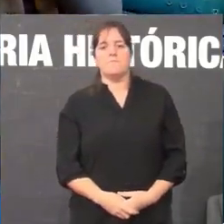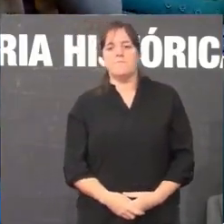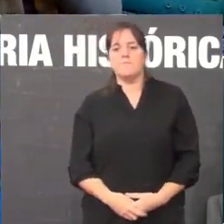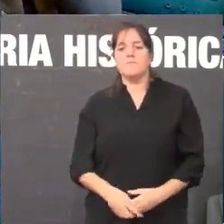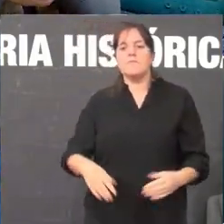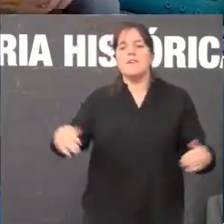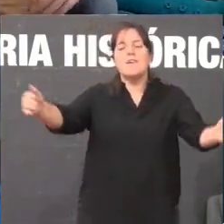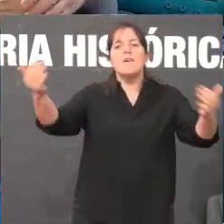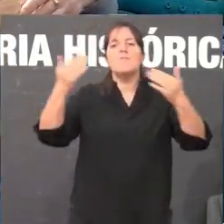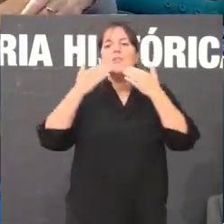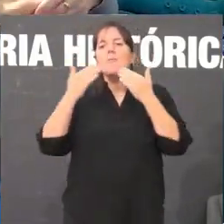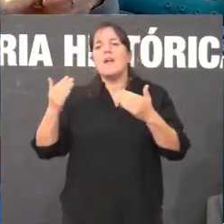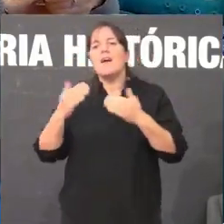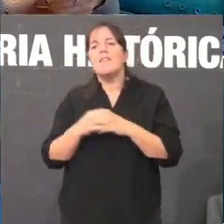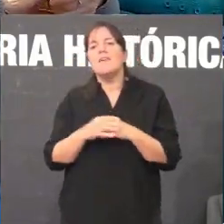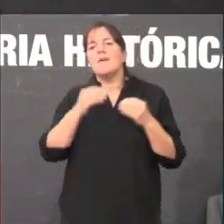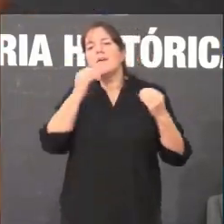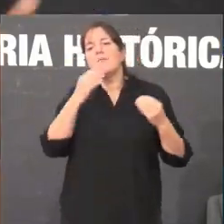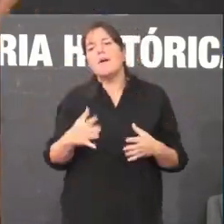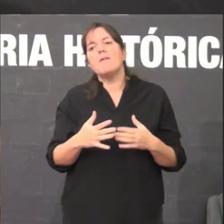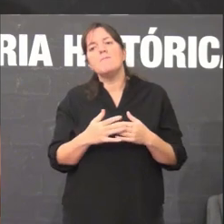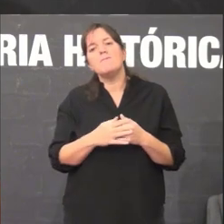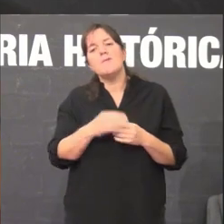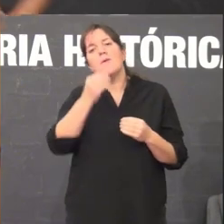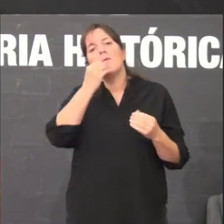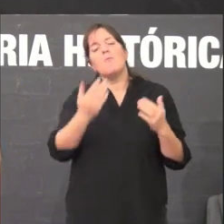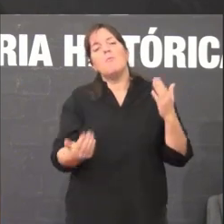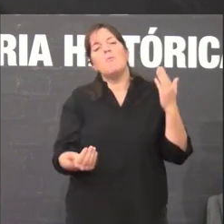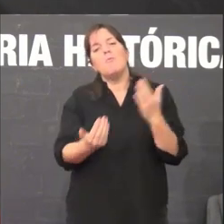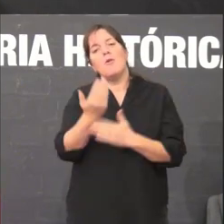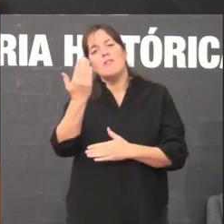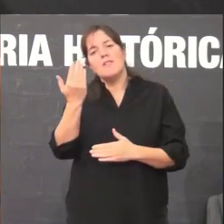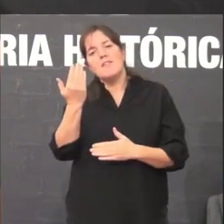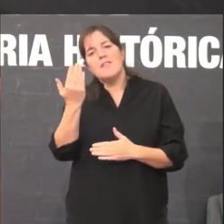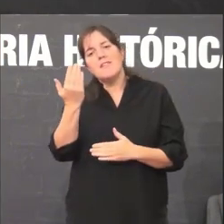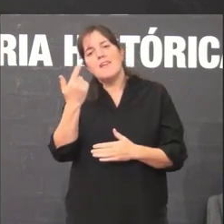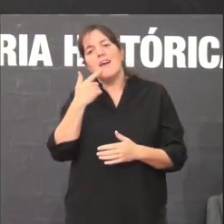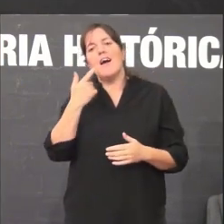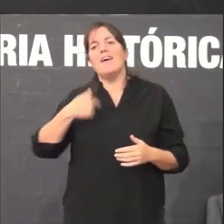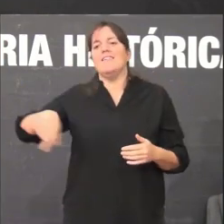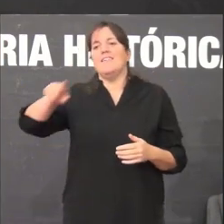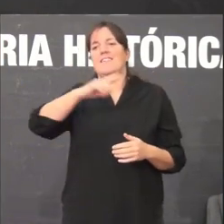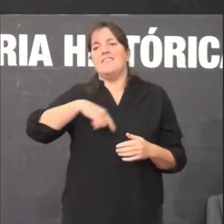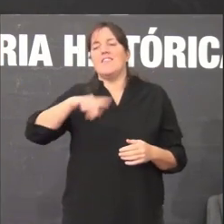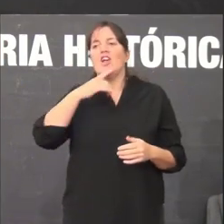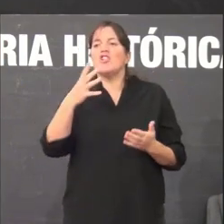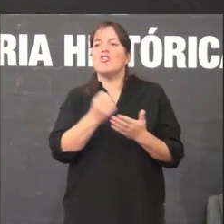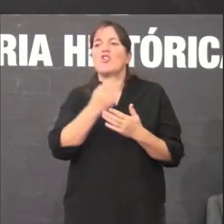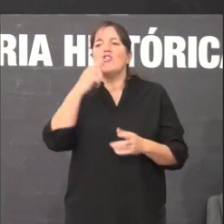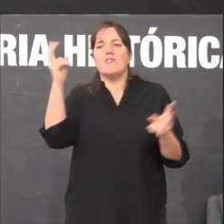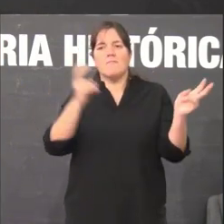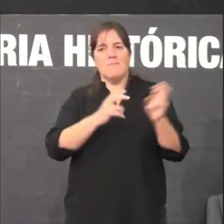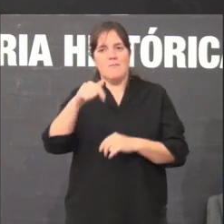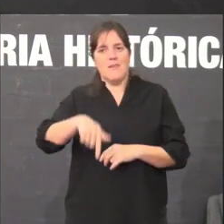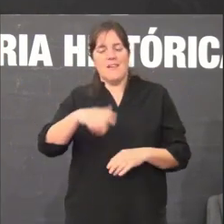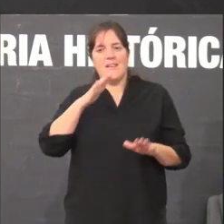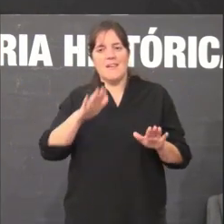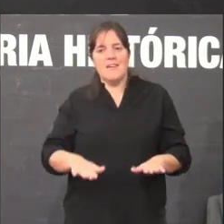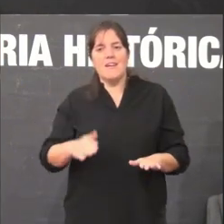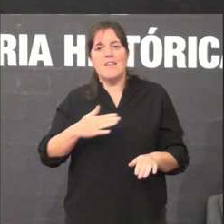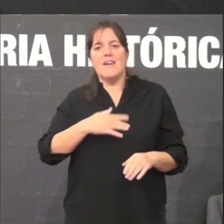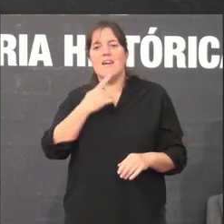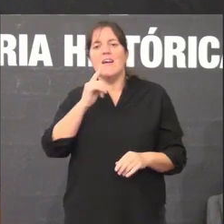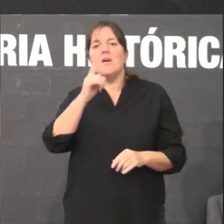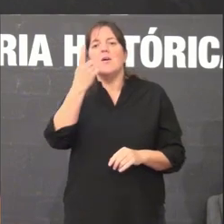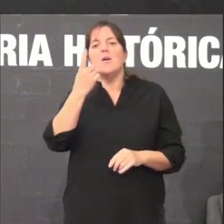Muito obrigada. Bem, antes de mais, bom dia ou boa tarde a todos que estão aqui presentes. Gostaria